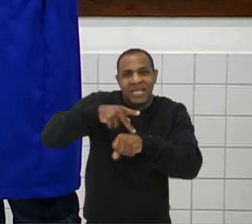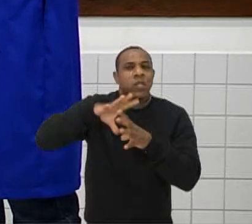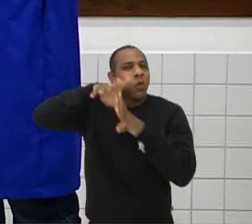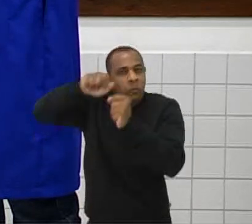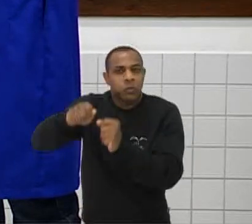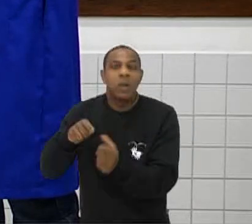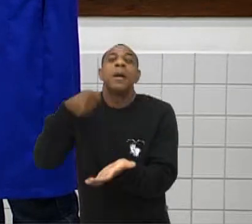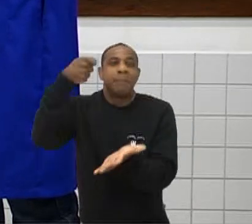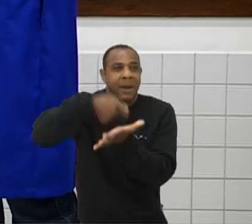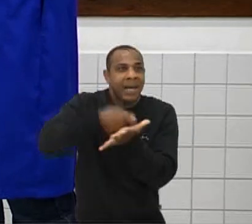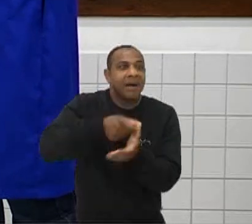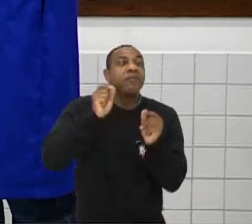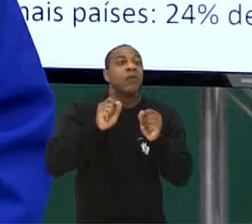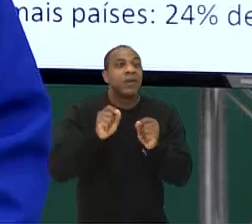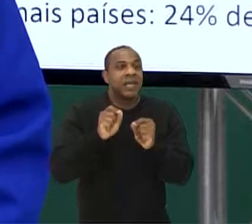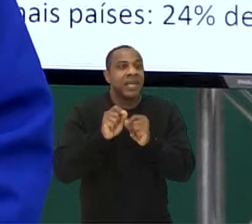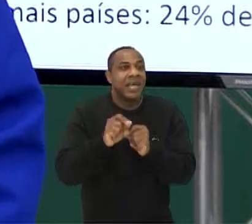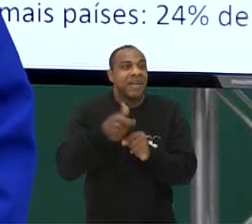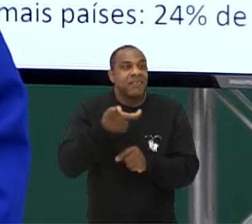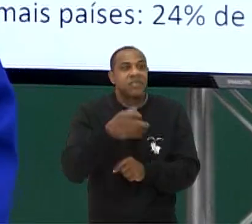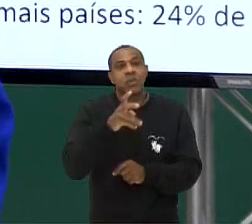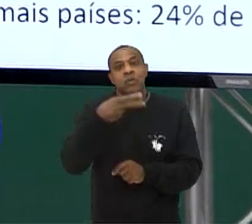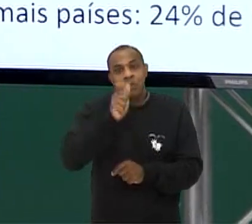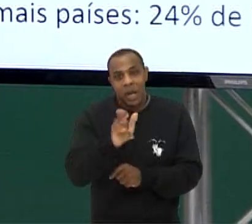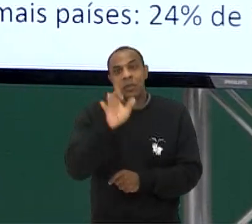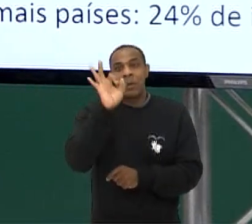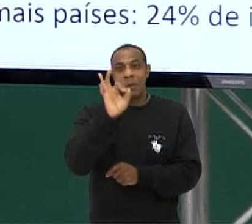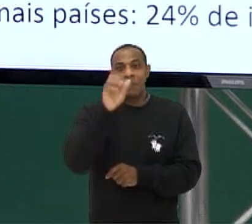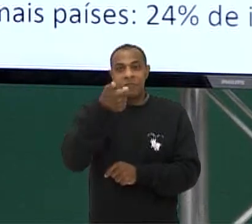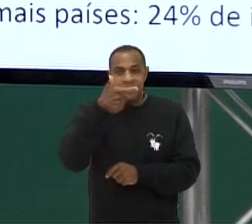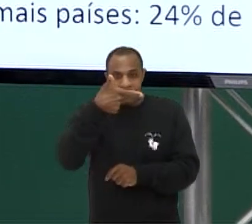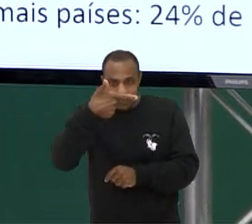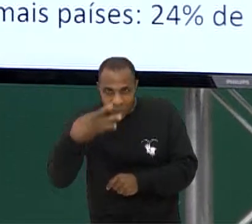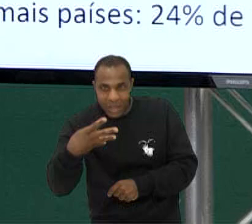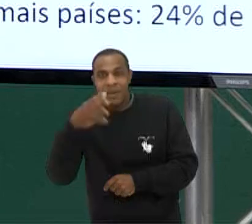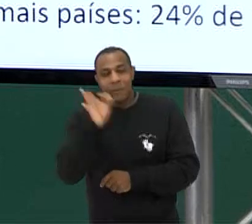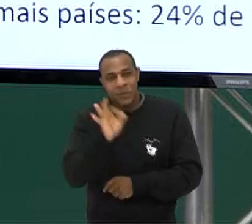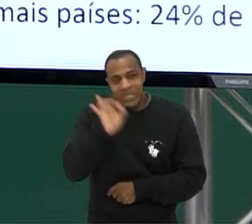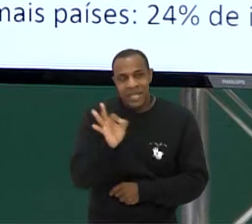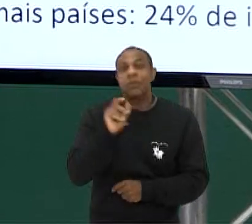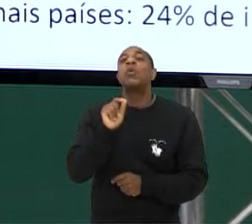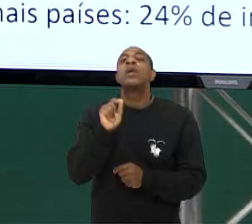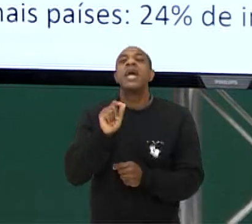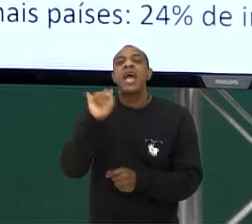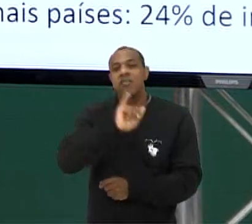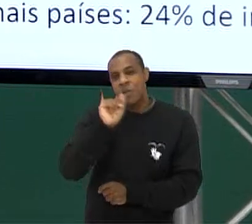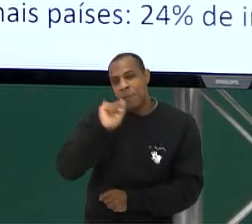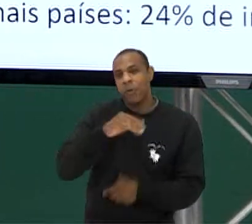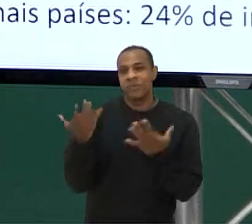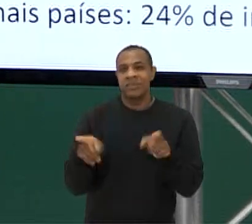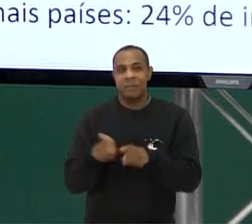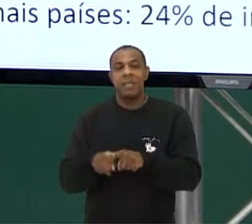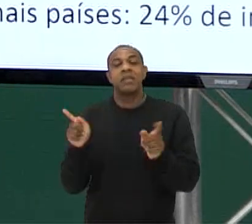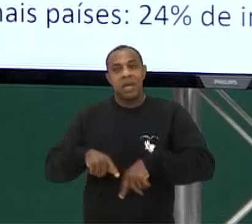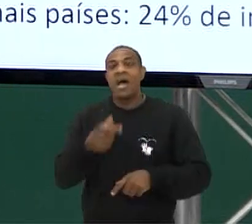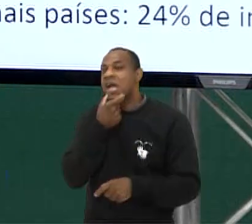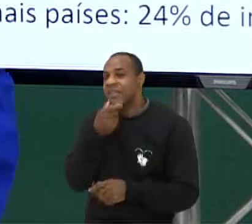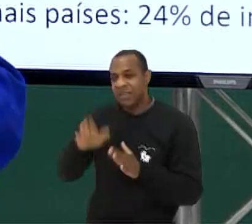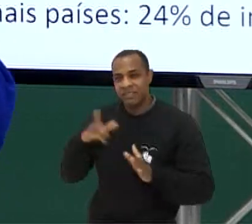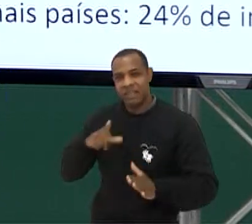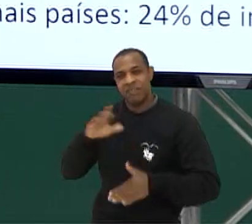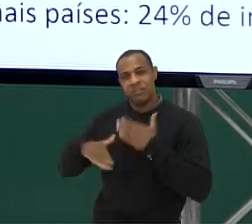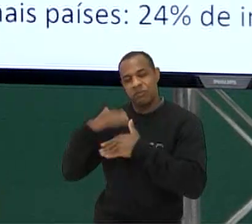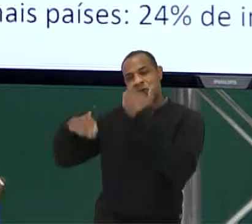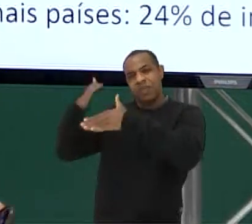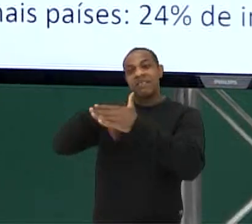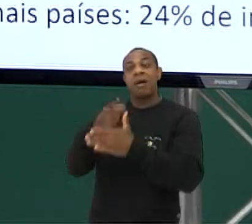imposto. Logo, os produtos industriais da Inglaterra, que já tinha passado pela Revolução Industrial, já estava desenvolvida, ficavam